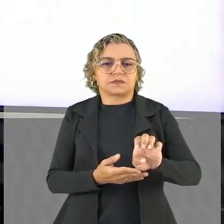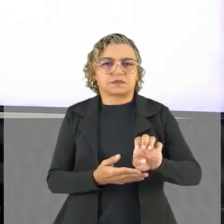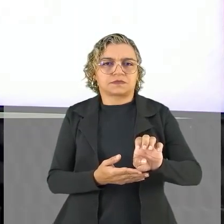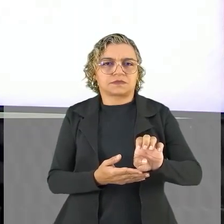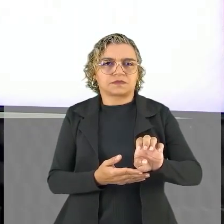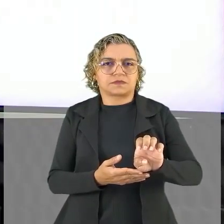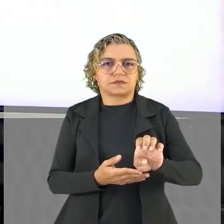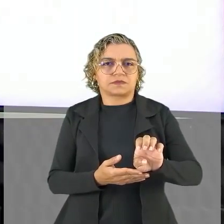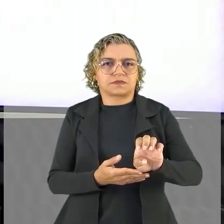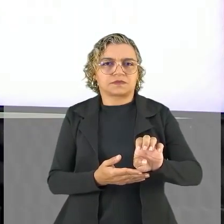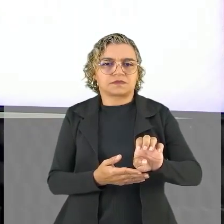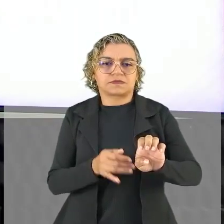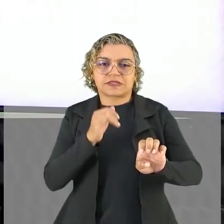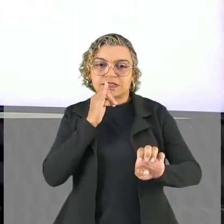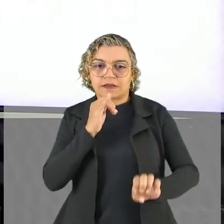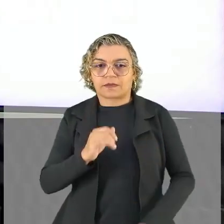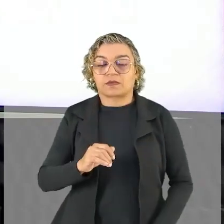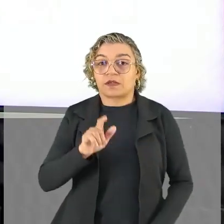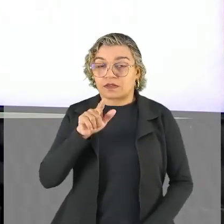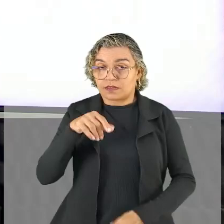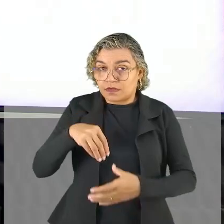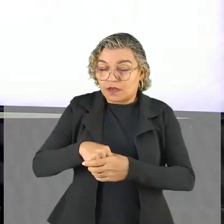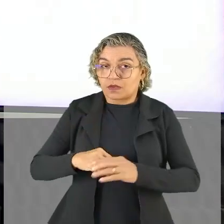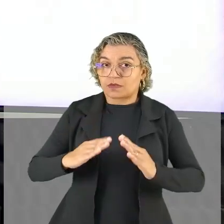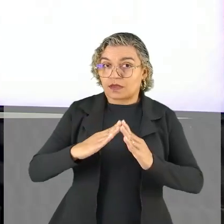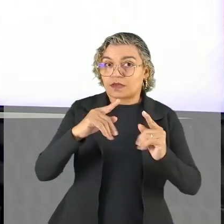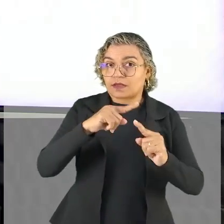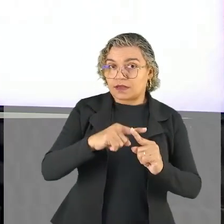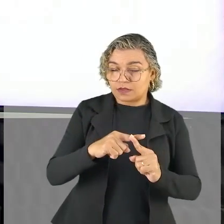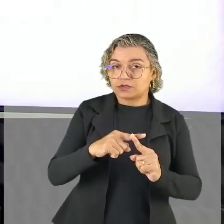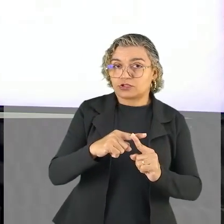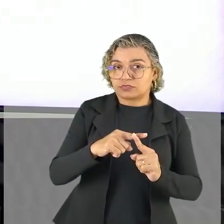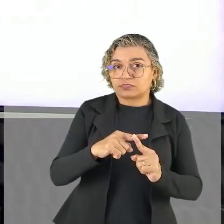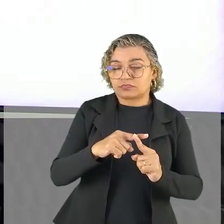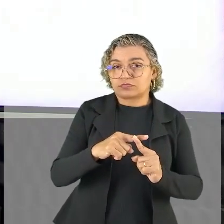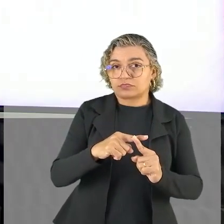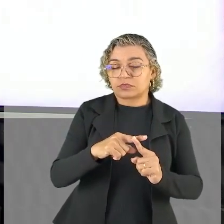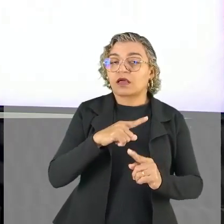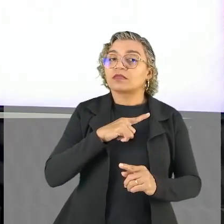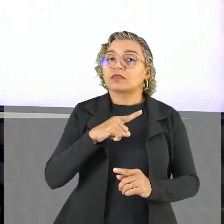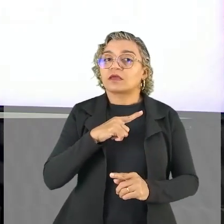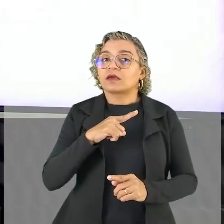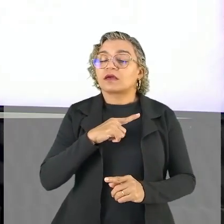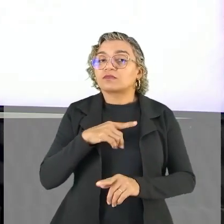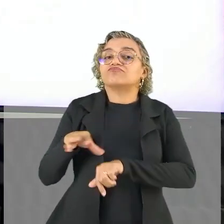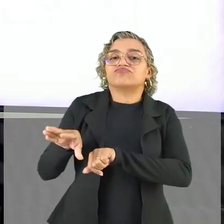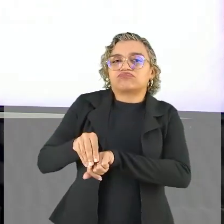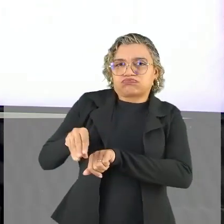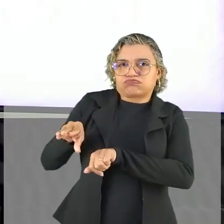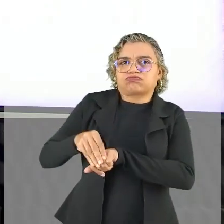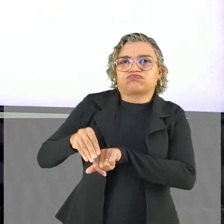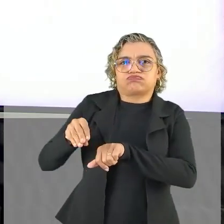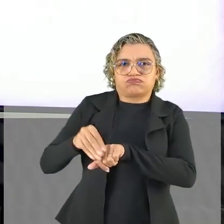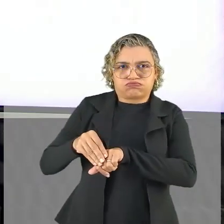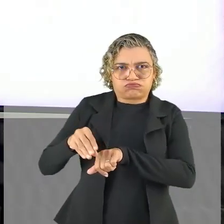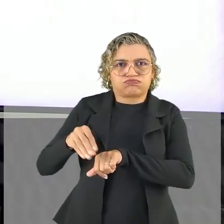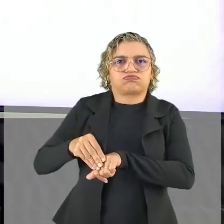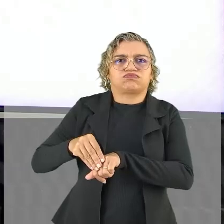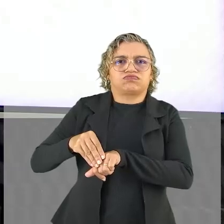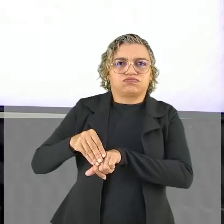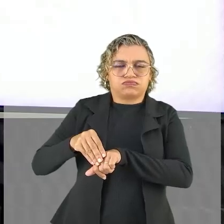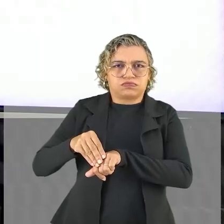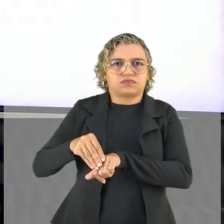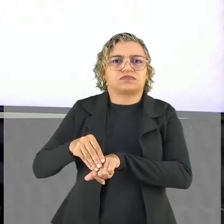seja, no clero, na igreja, né, eles dominavam o conhecimento, né? Se utilizavam, inclusive,